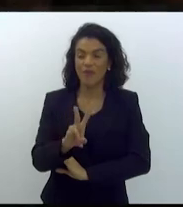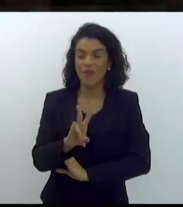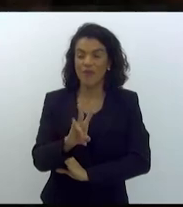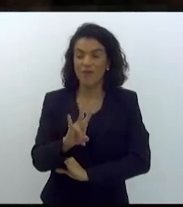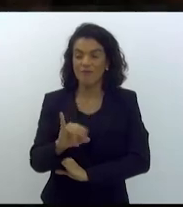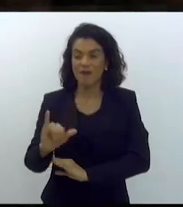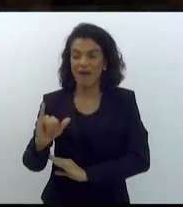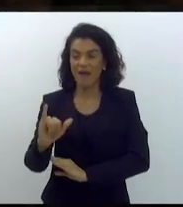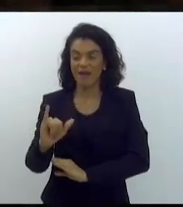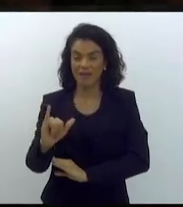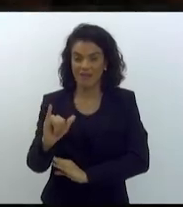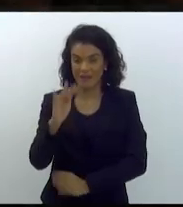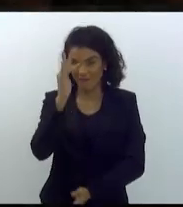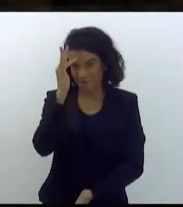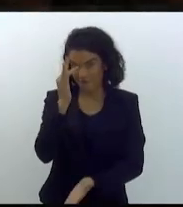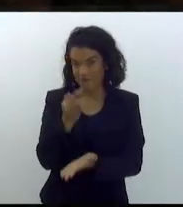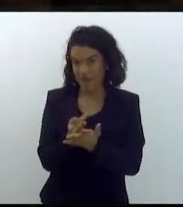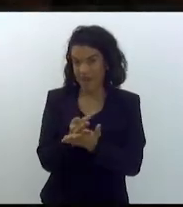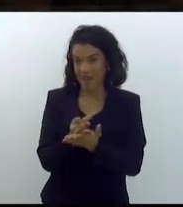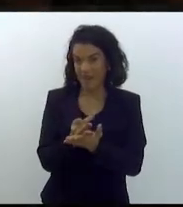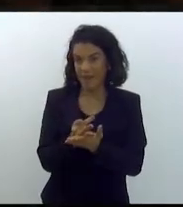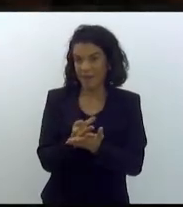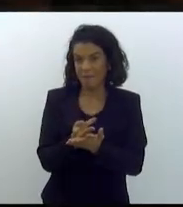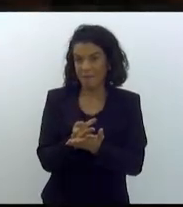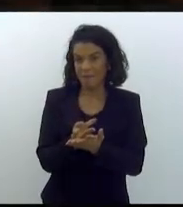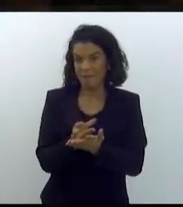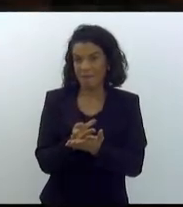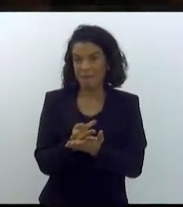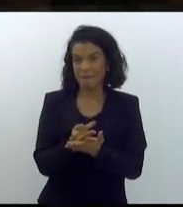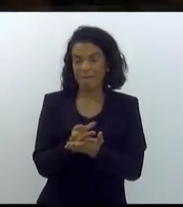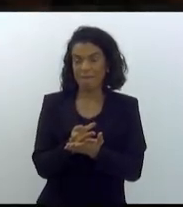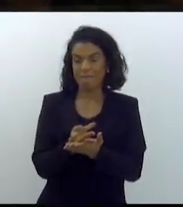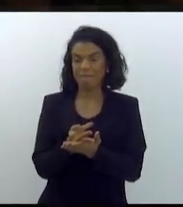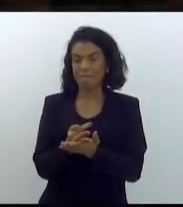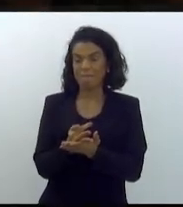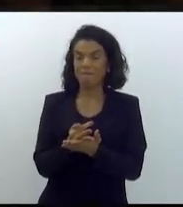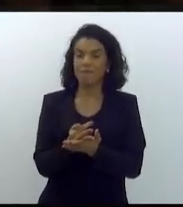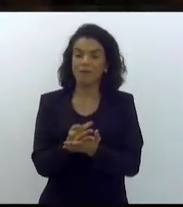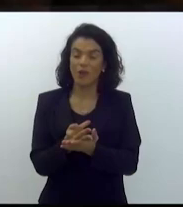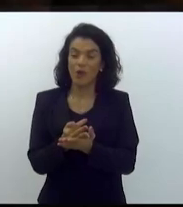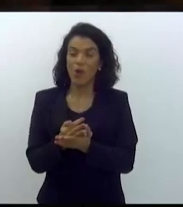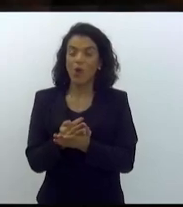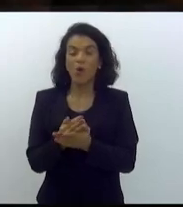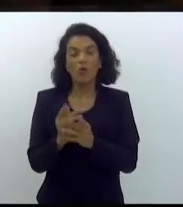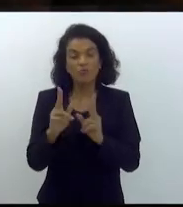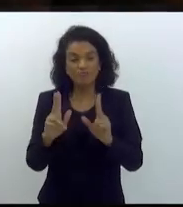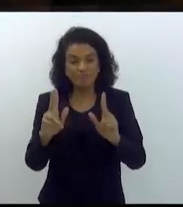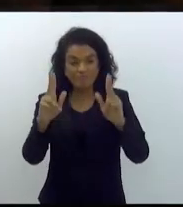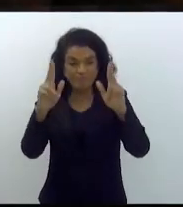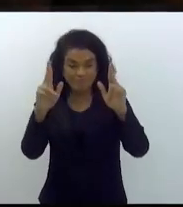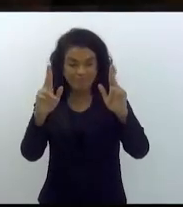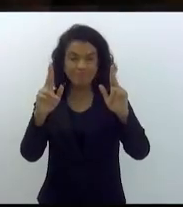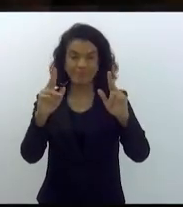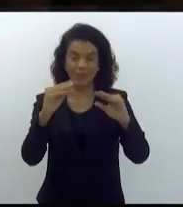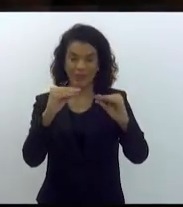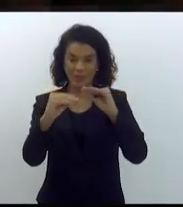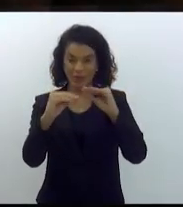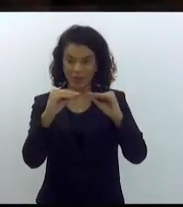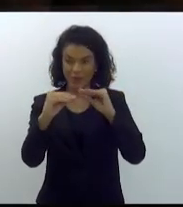na fé e que um pedaço dessa novela exatamente